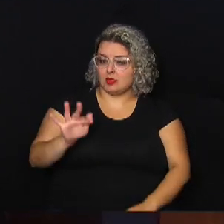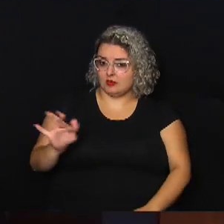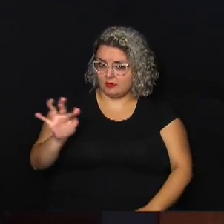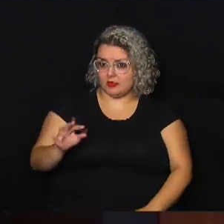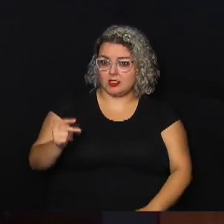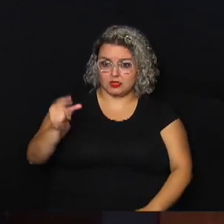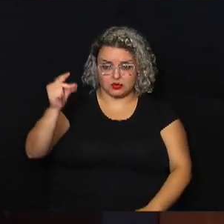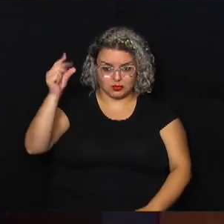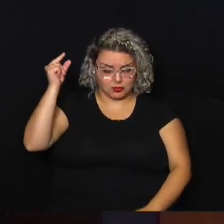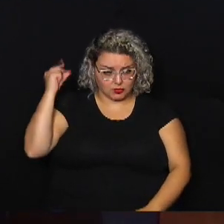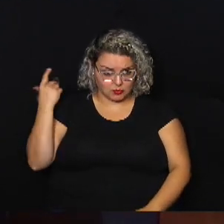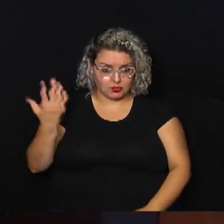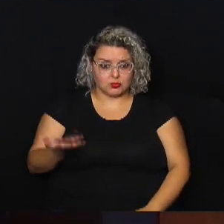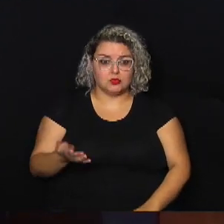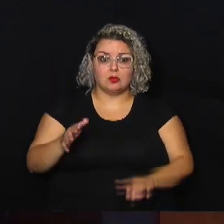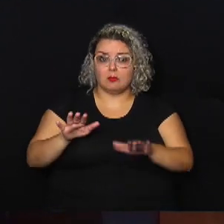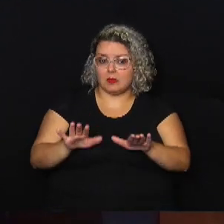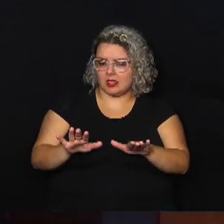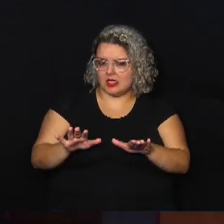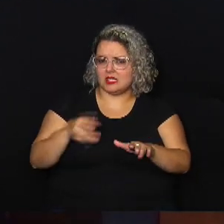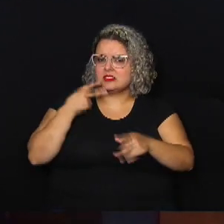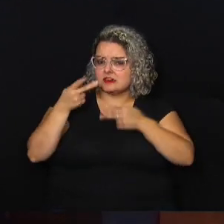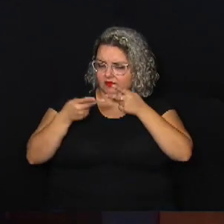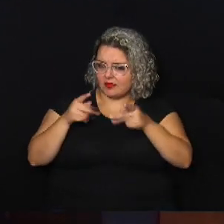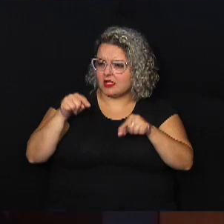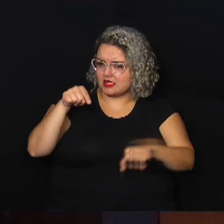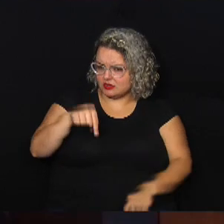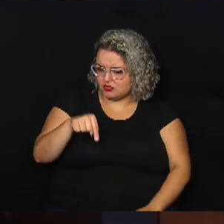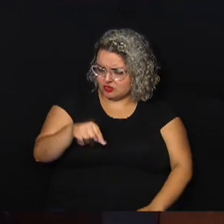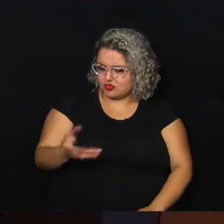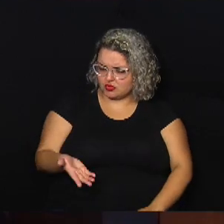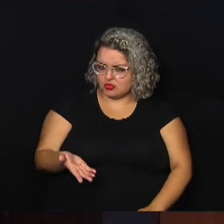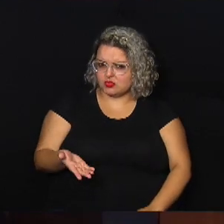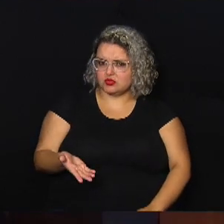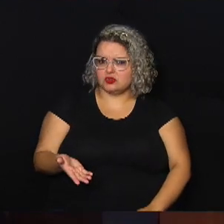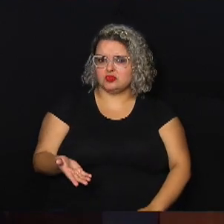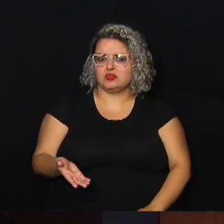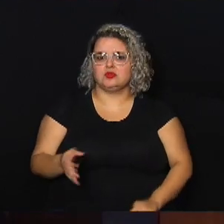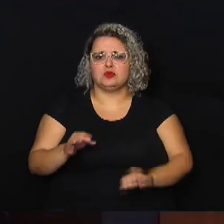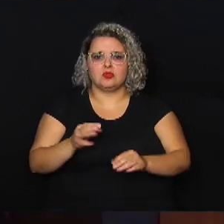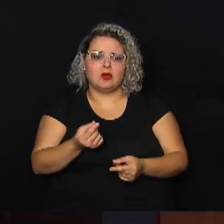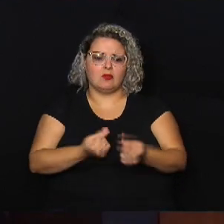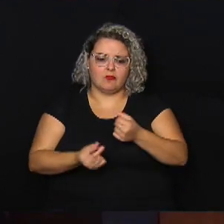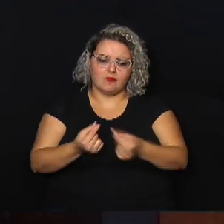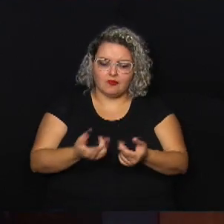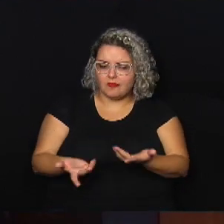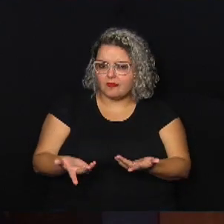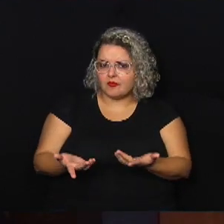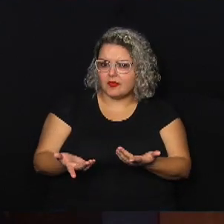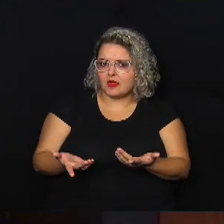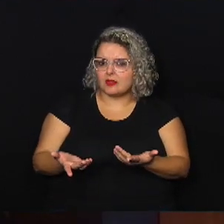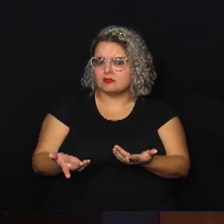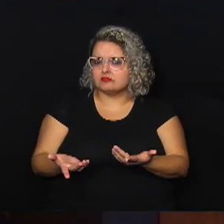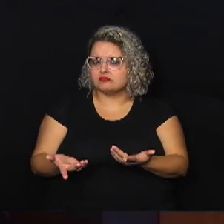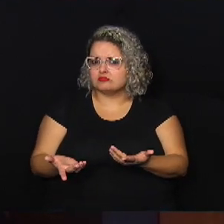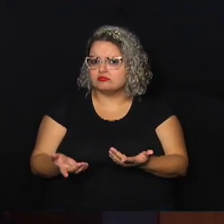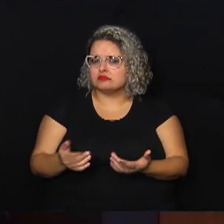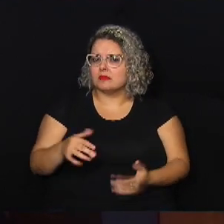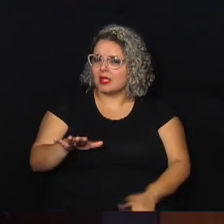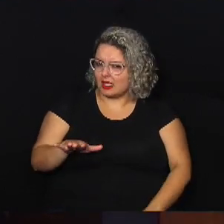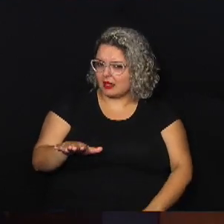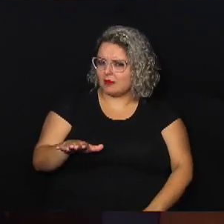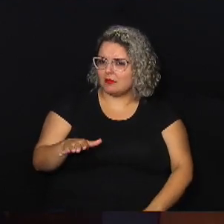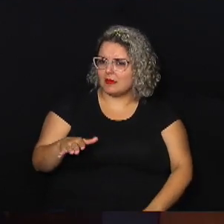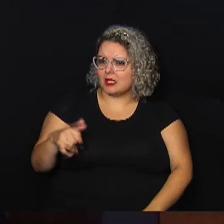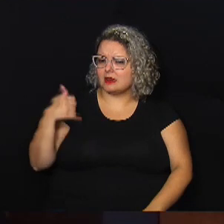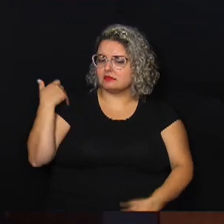muito tempo, mas falando dessa questão aqui, economia, finanças, é bom ensinar a galera mais velha,